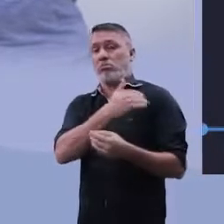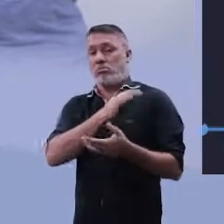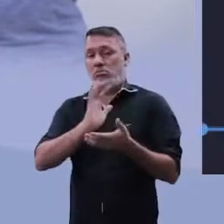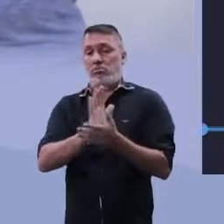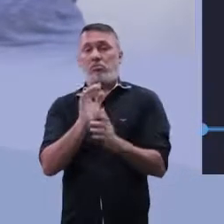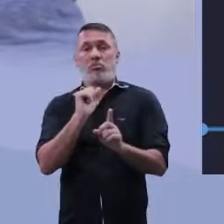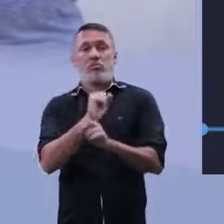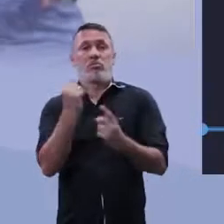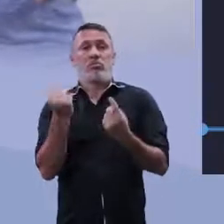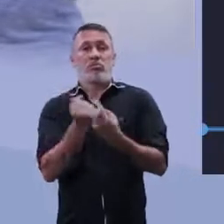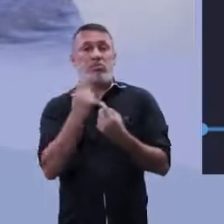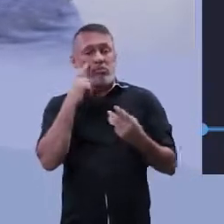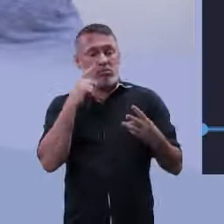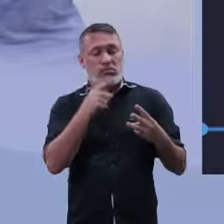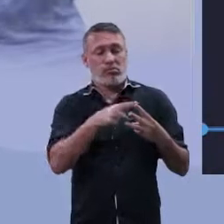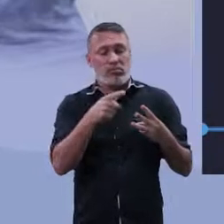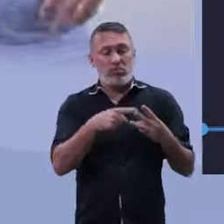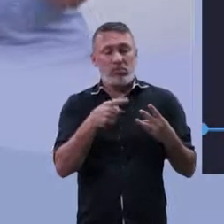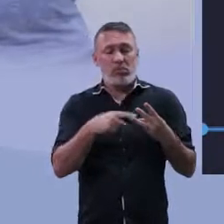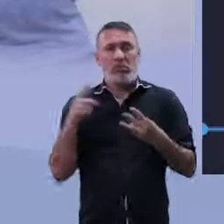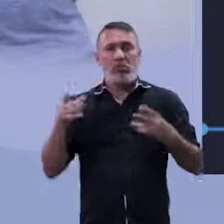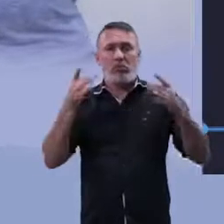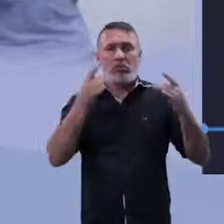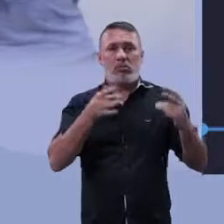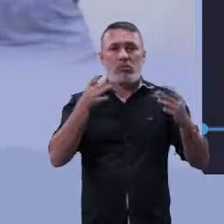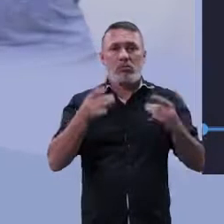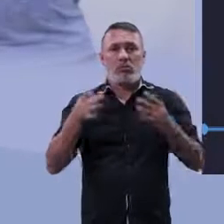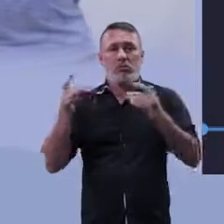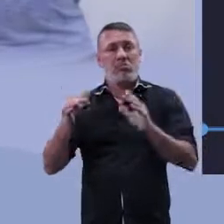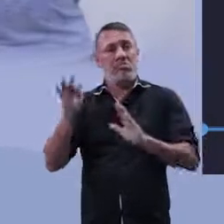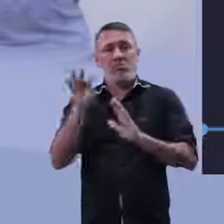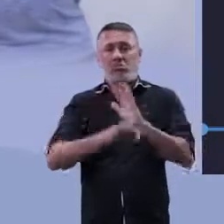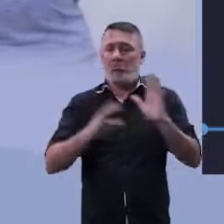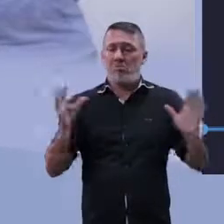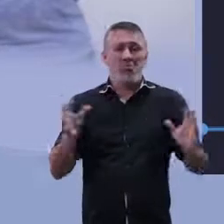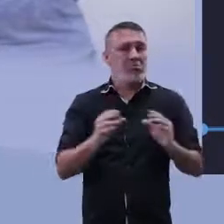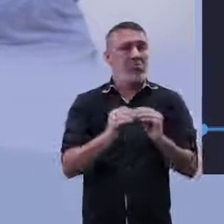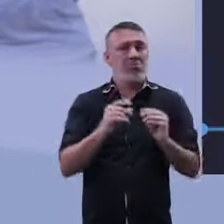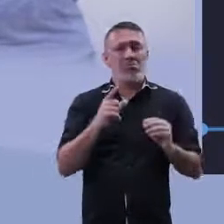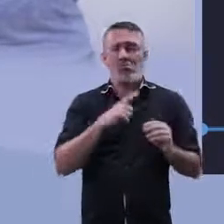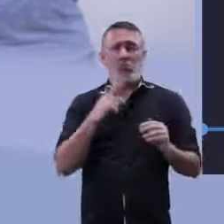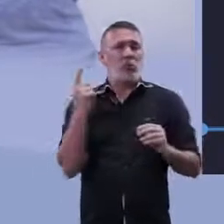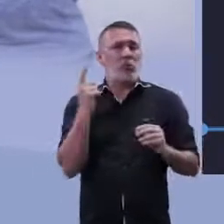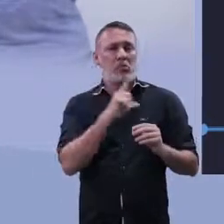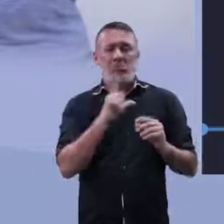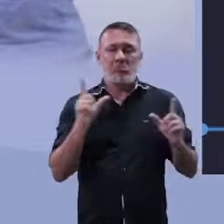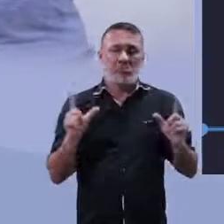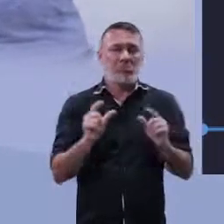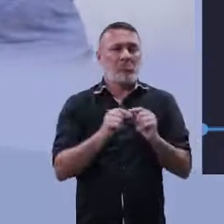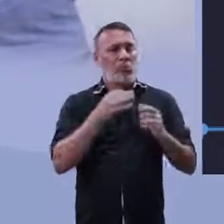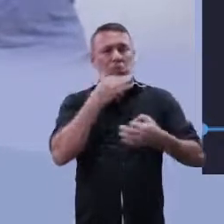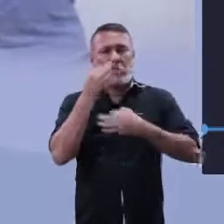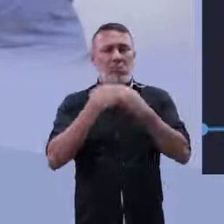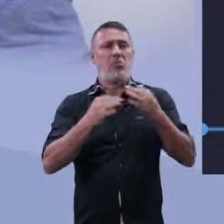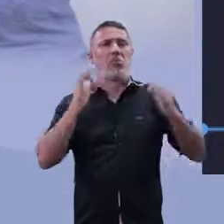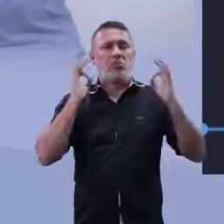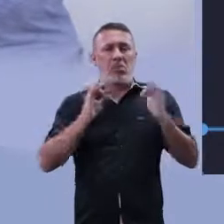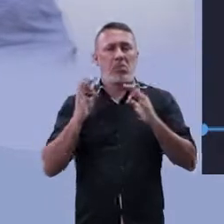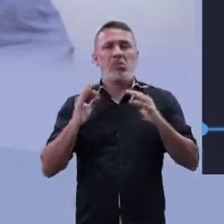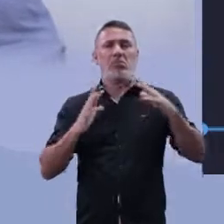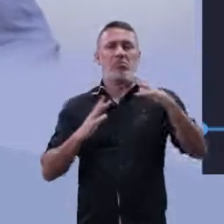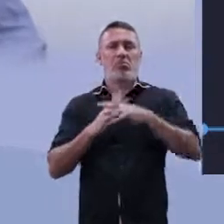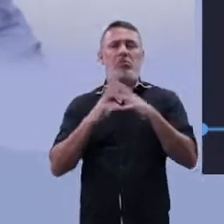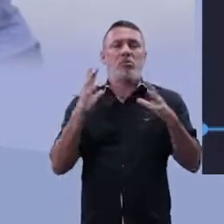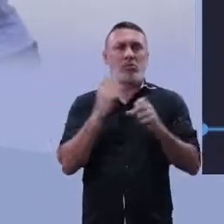da sociedade. E ali ele começou a tratar, é um texto bem, né, bem reduzido, mas ainda assim